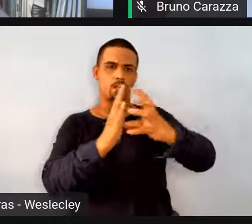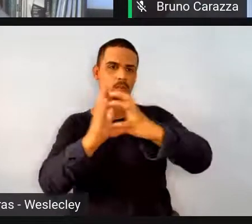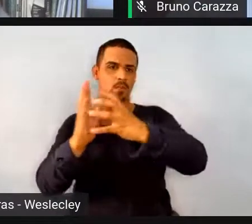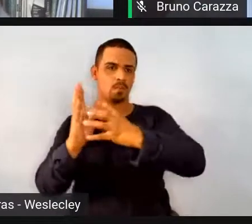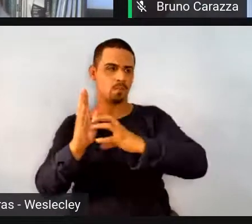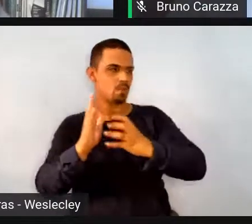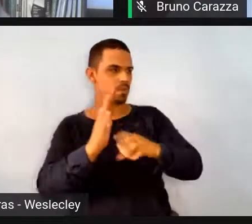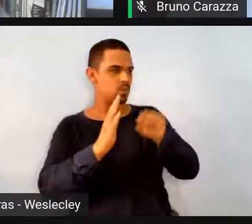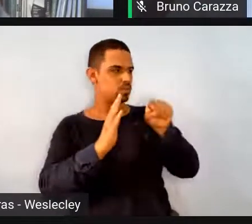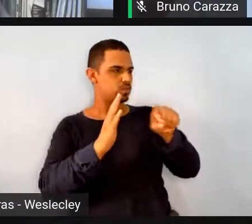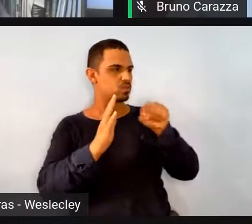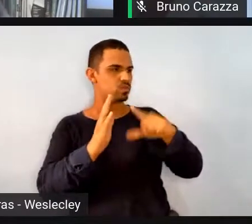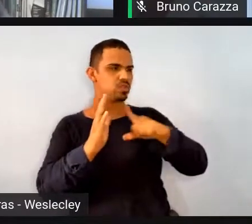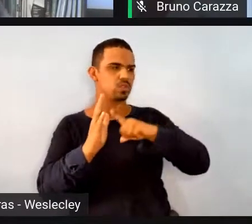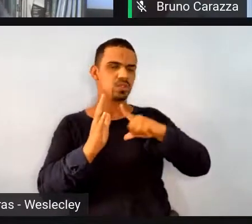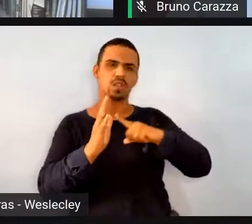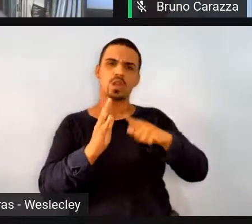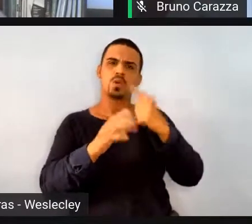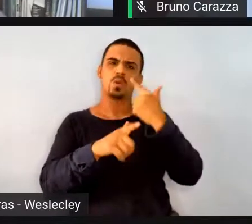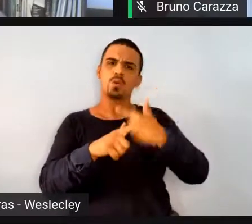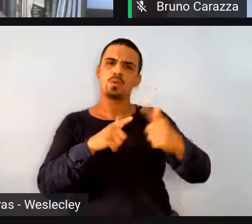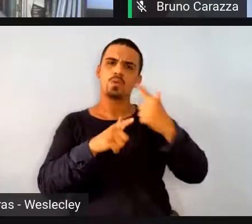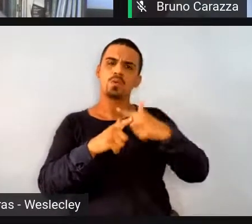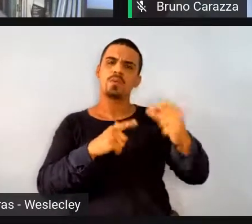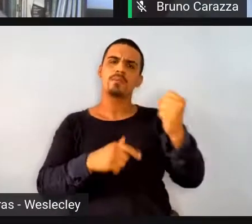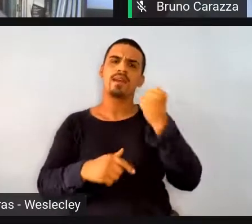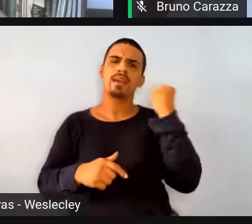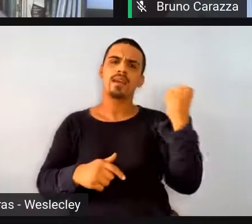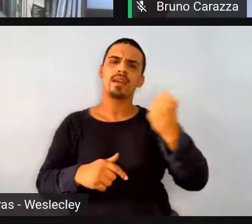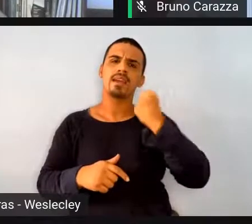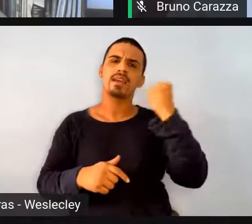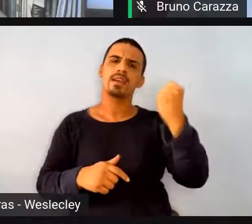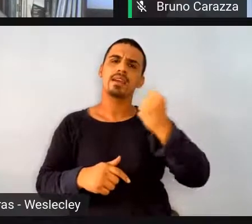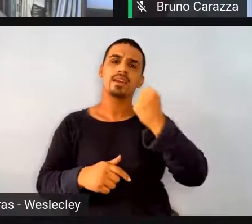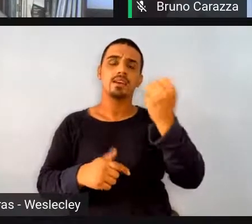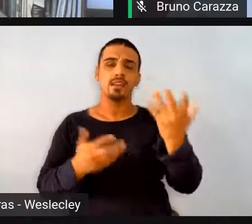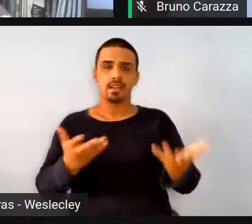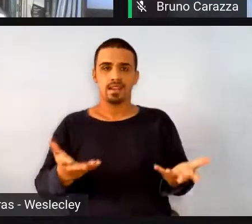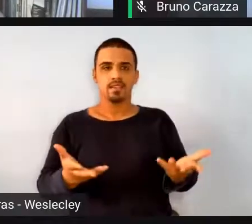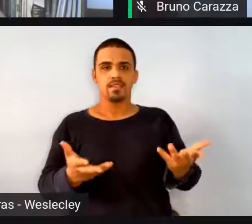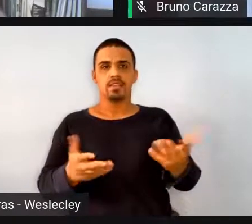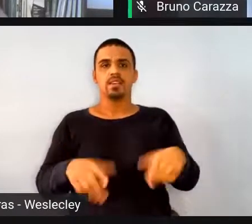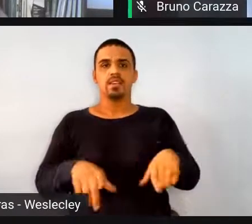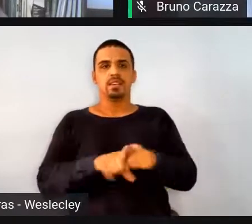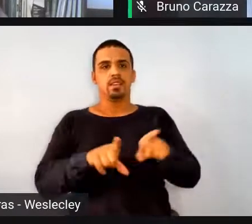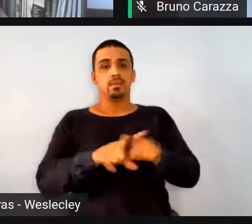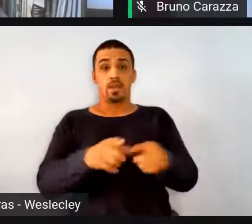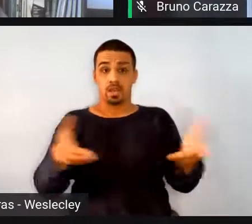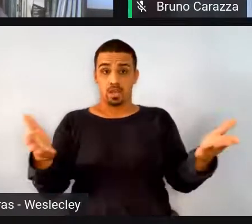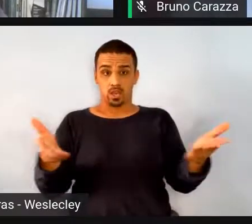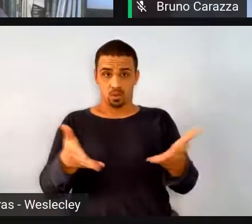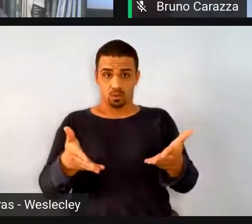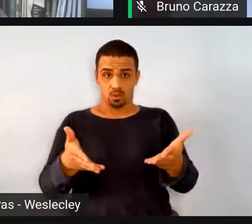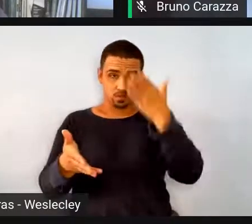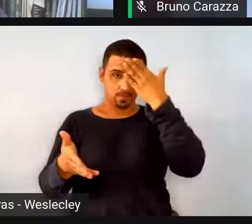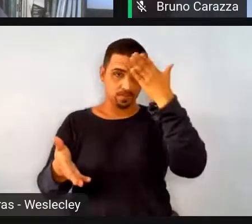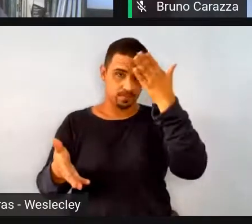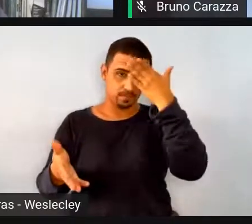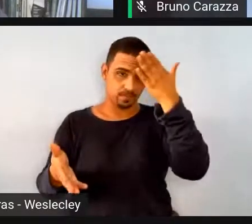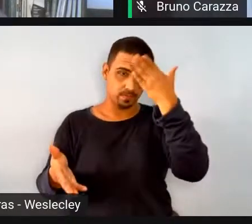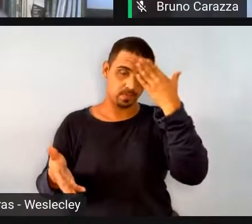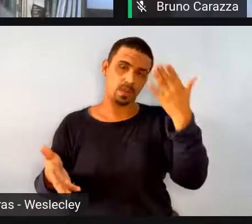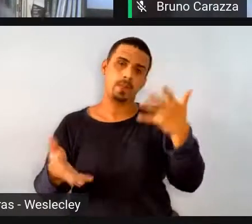com um problema grave relativo à falta de transparência. E, nesse caso, sobretudo hoje, porque é a maior